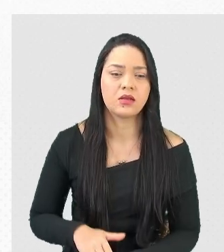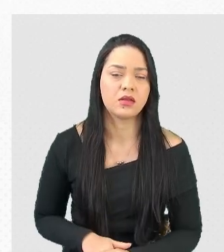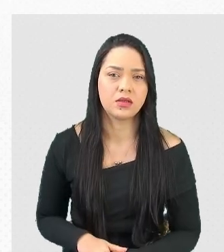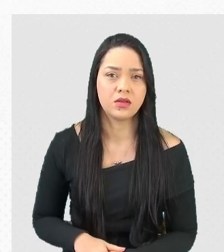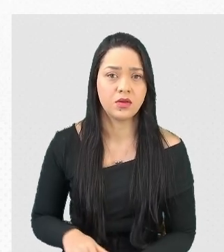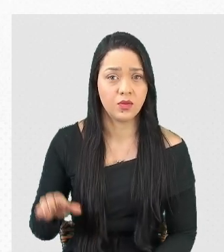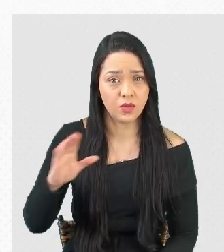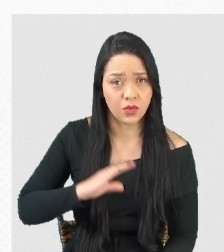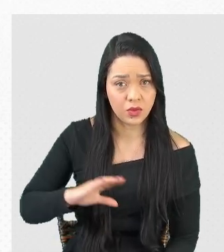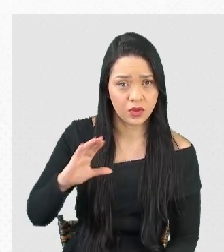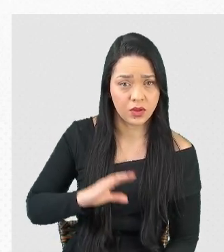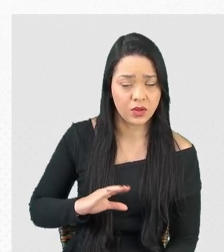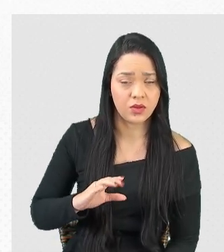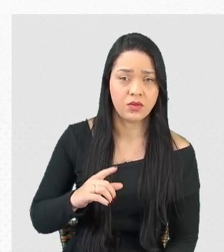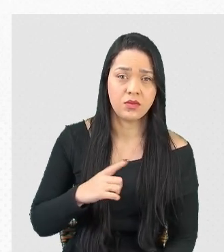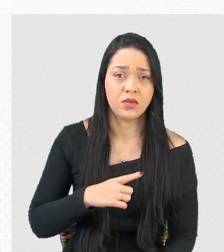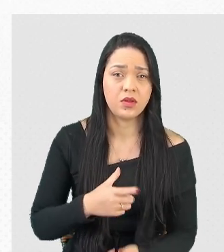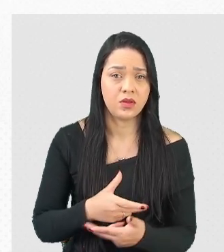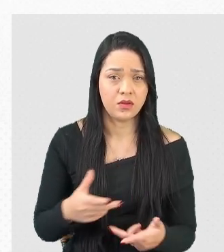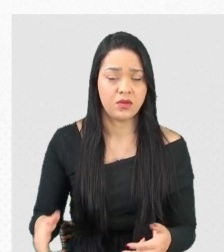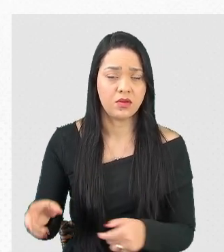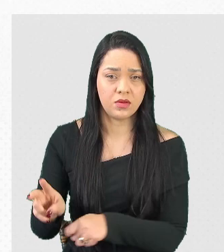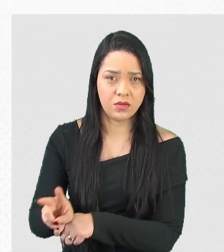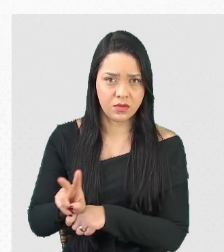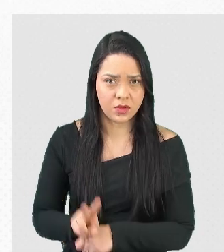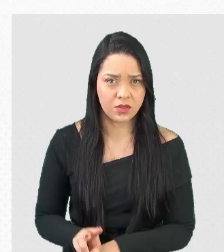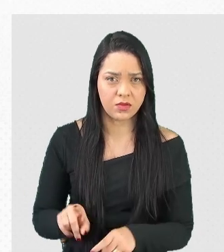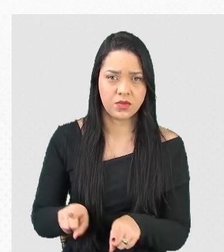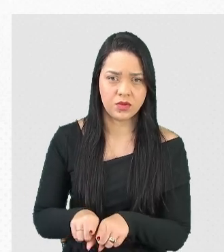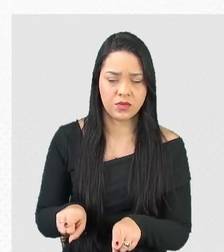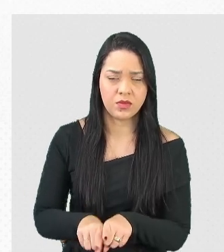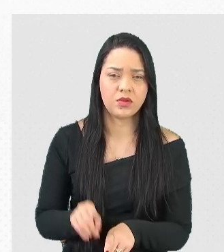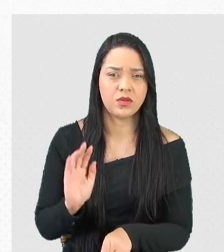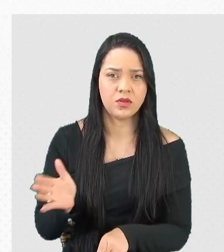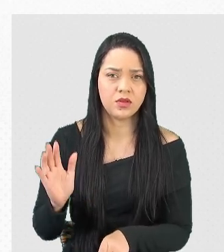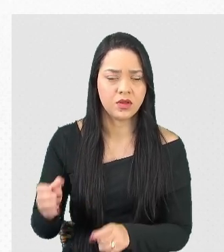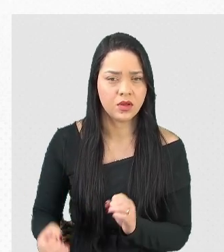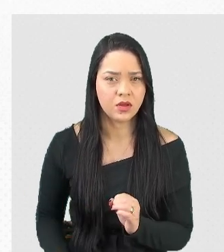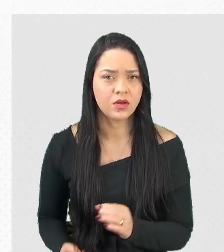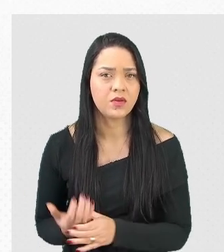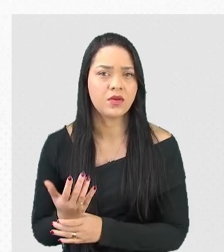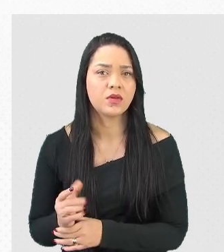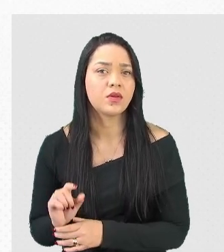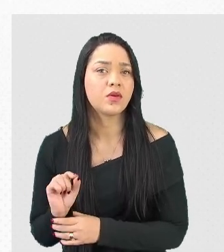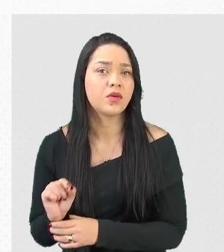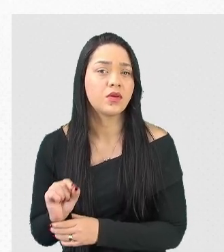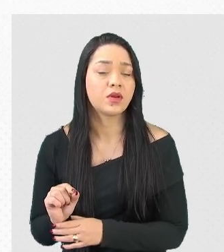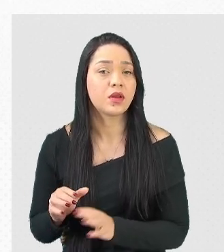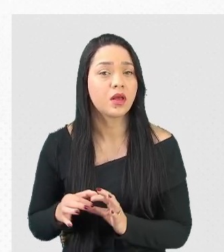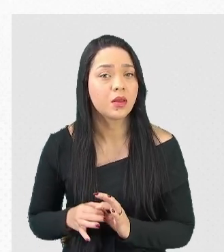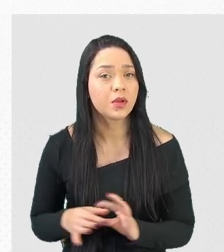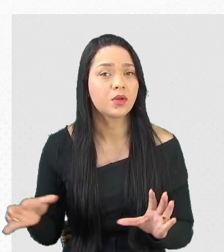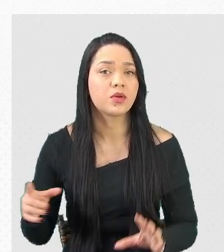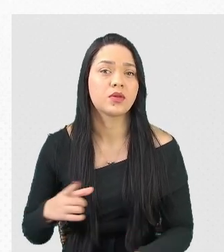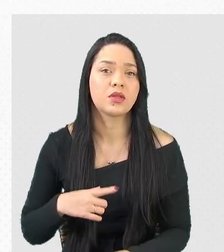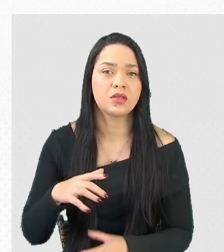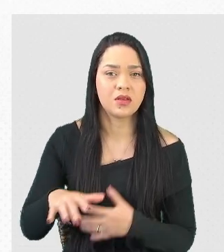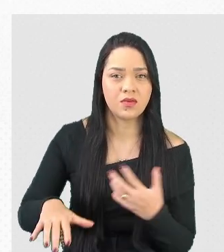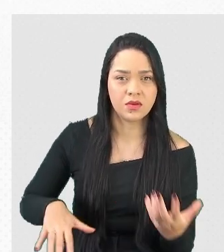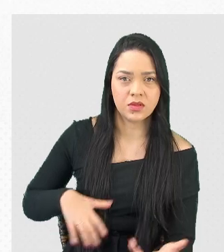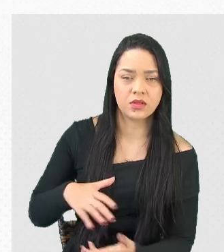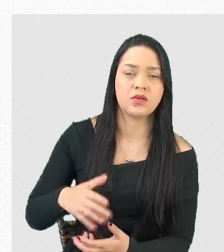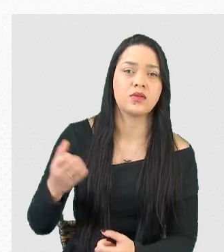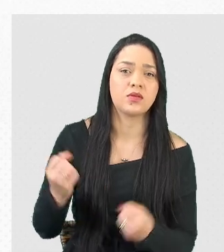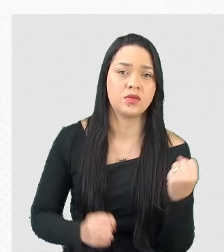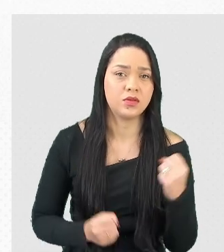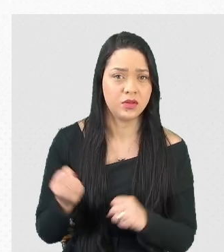foram feitos, ele alimentou essa revolução industrial, esse industrialismo, né, nascente